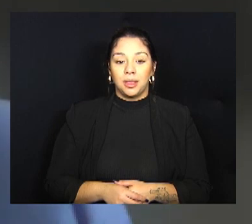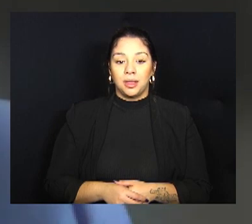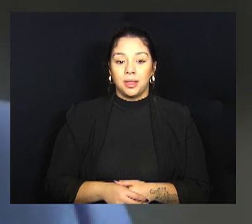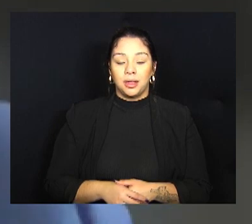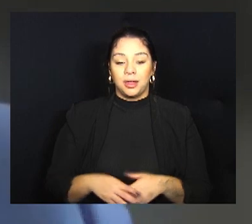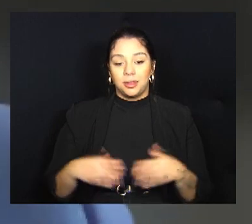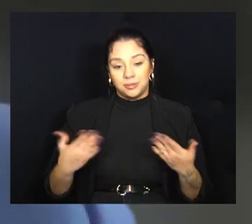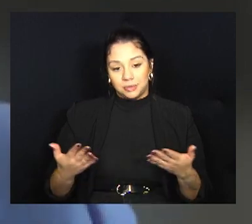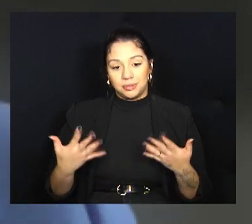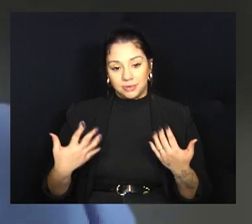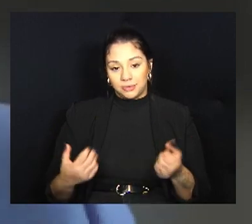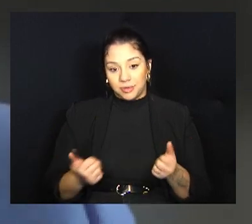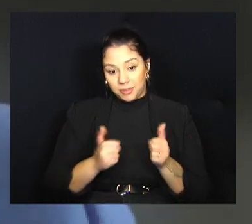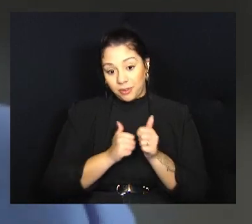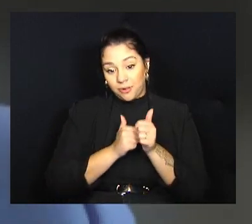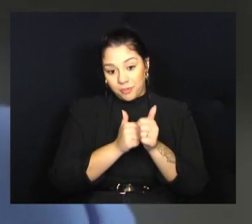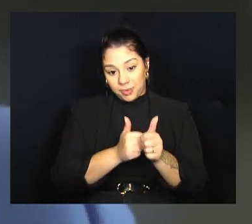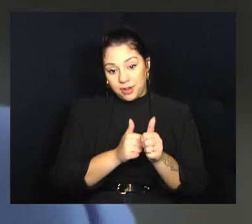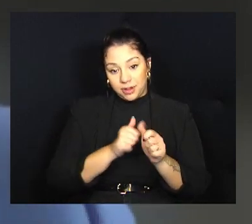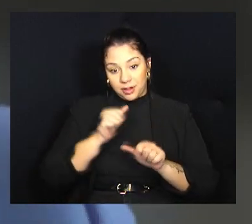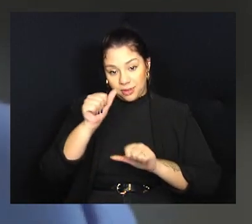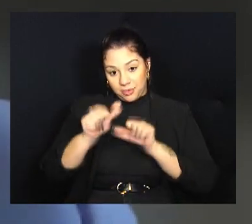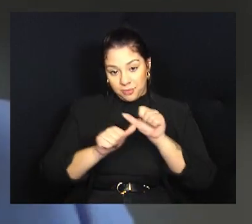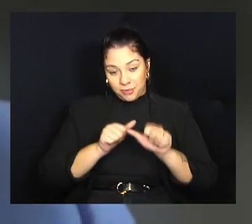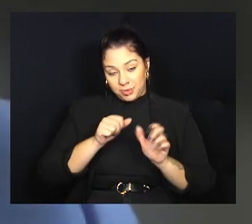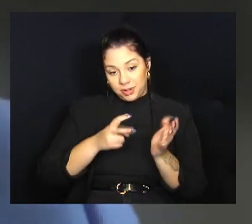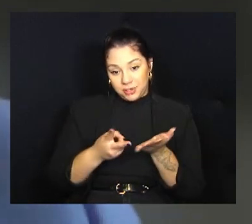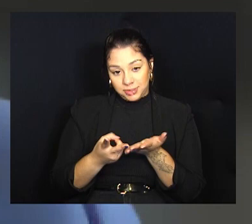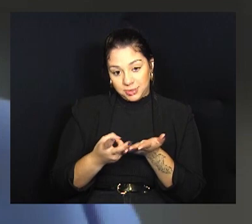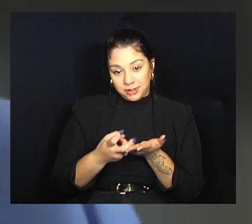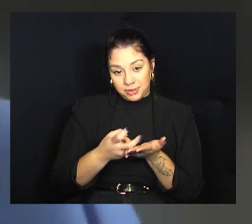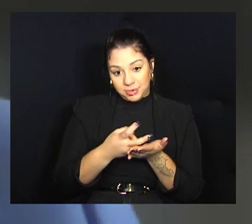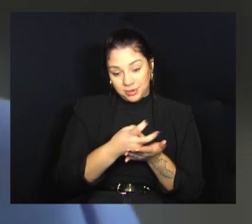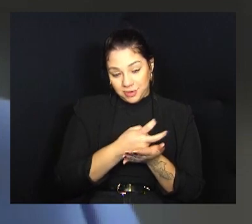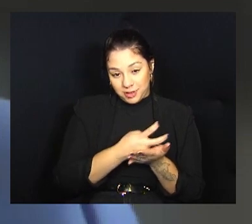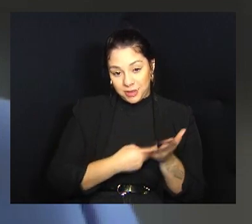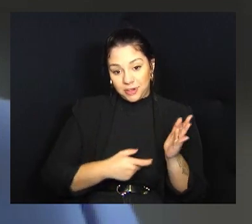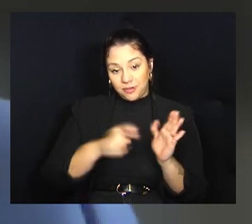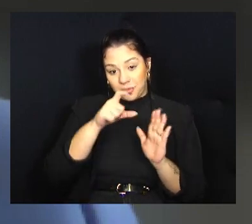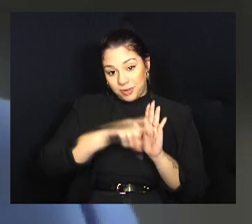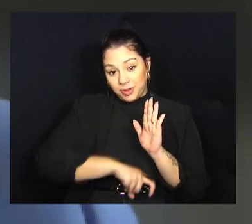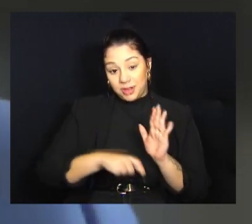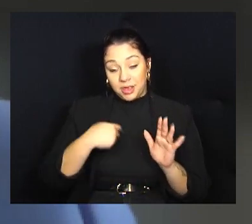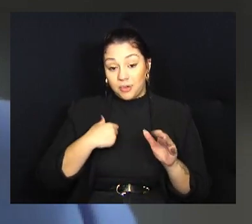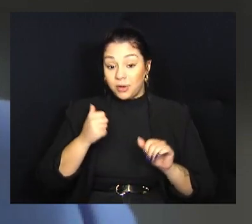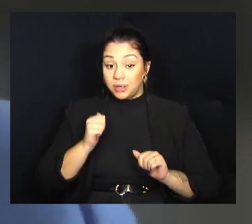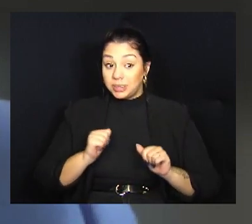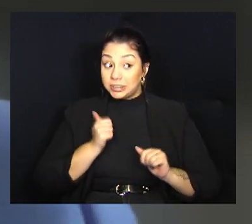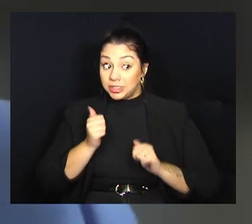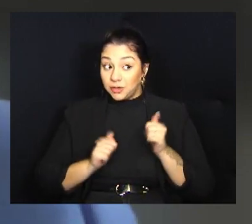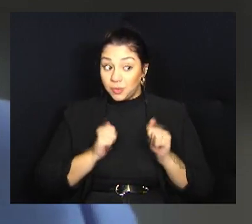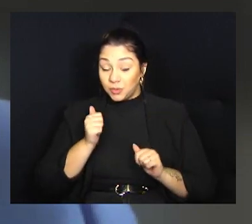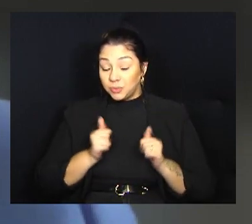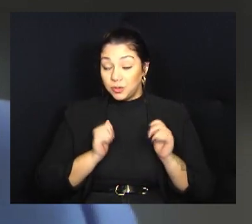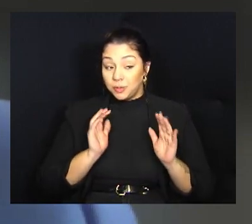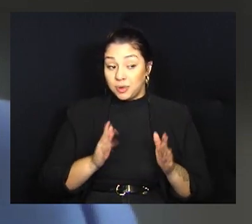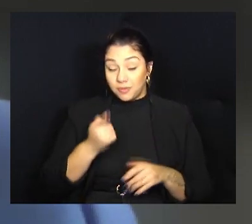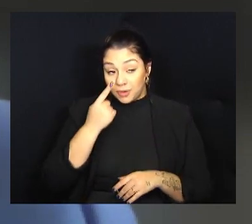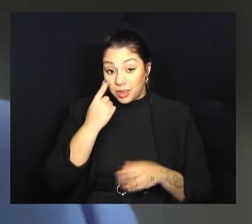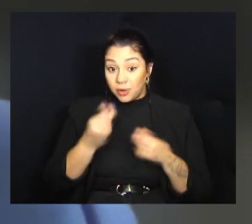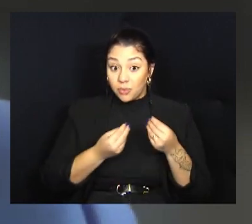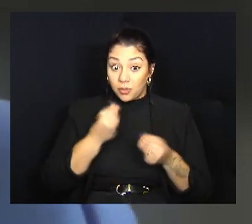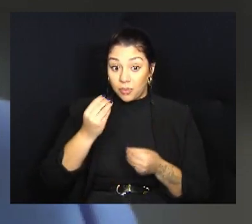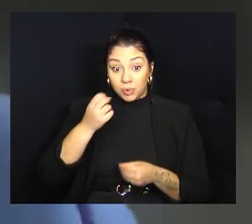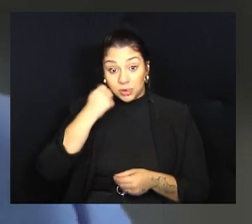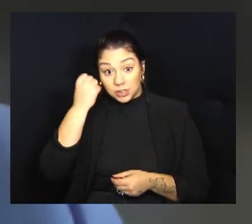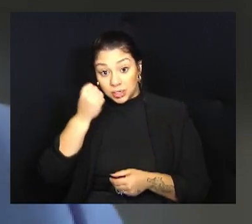vamos acompanhar a reforma. Eu estou ansioso para ver como é que vai ficar no Senado. Ainda tem